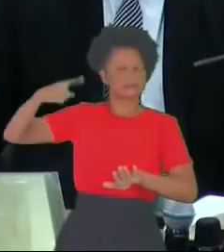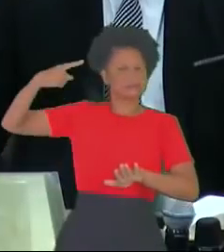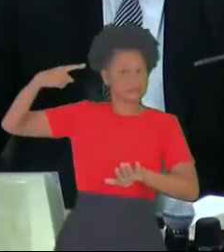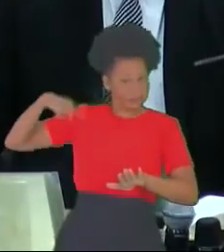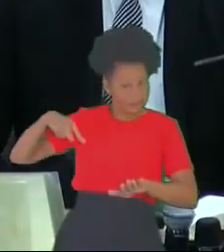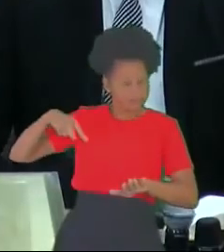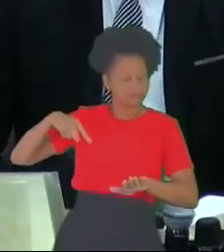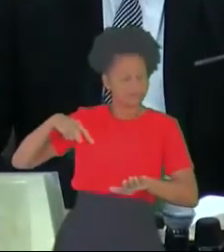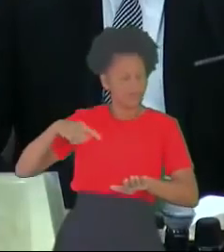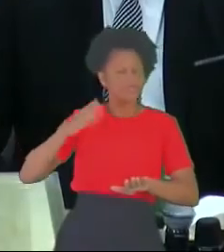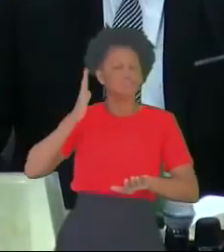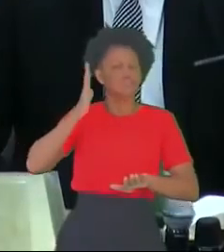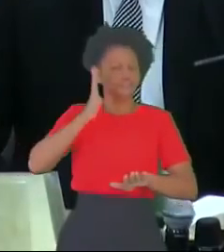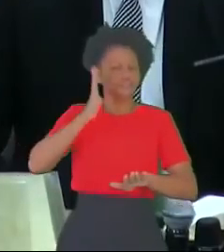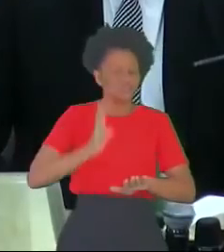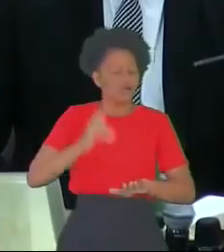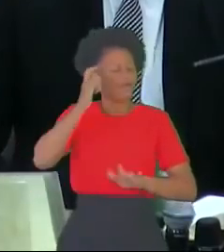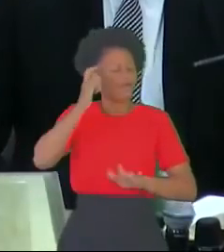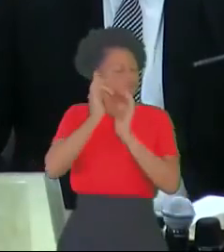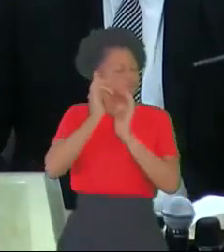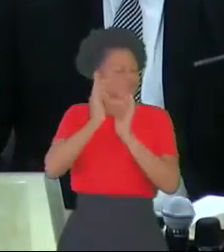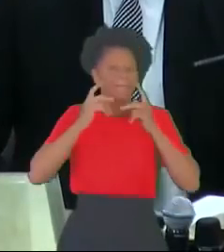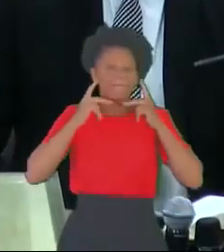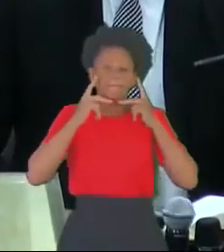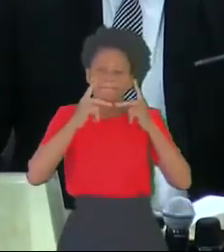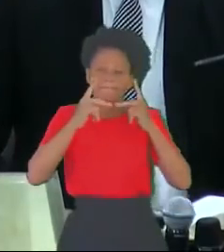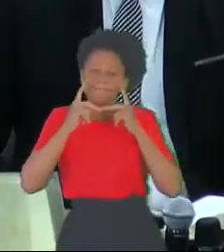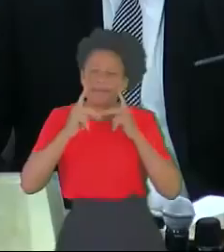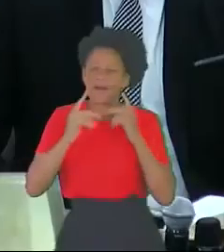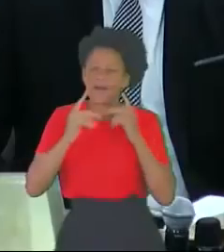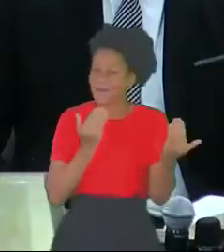nós meditamos sobre a igreja como um jardim.